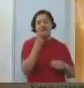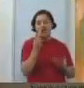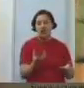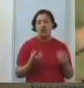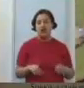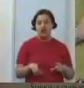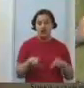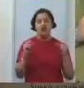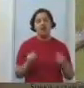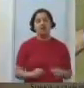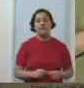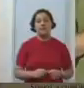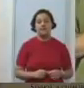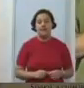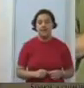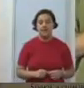Deixa crescer.